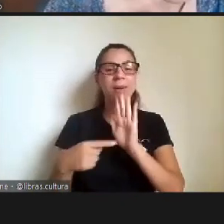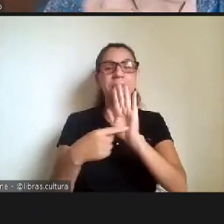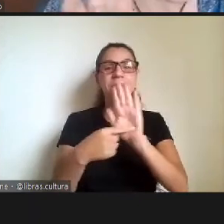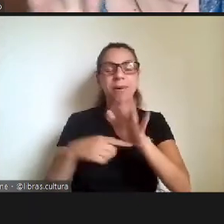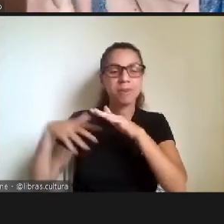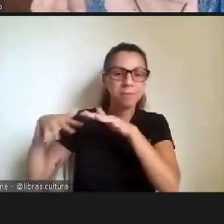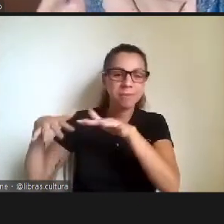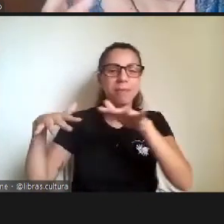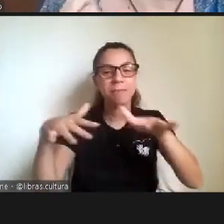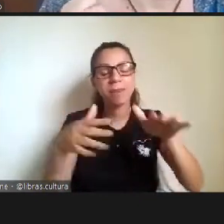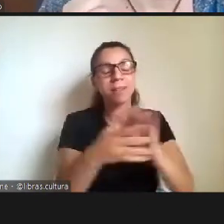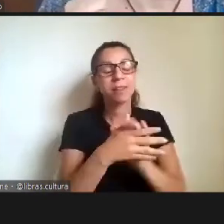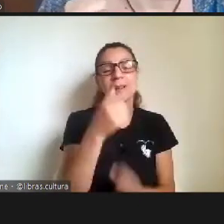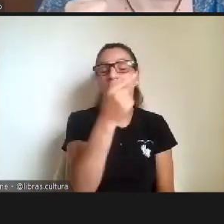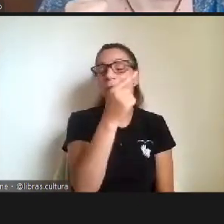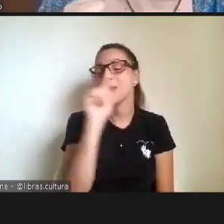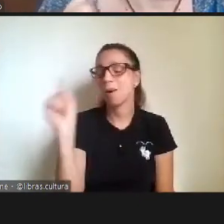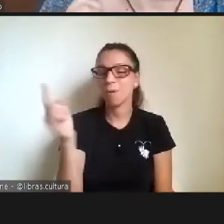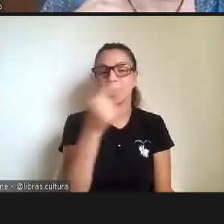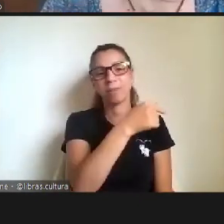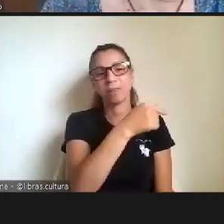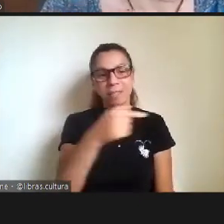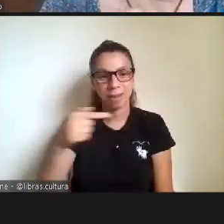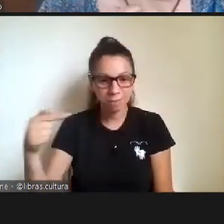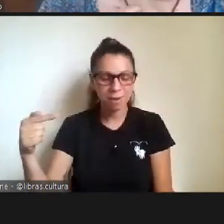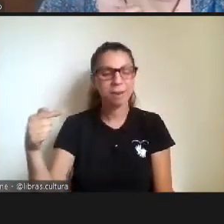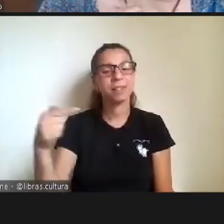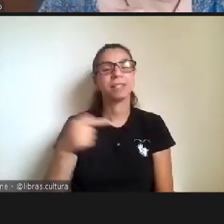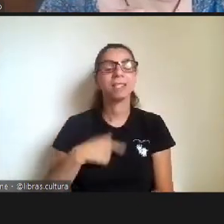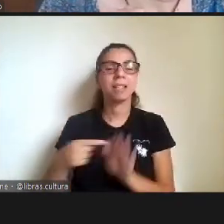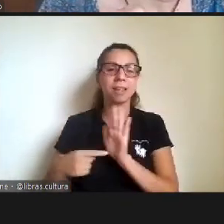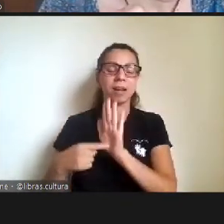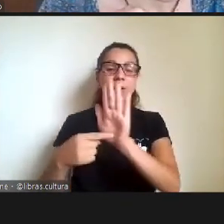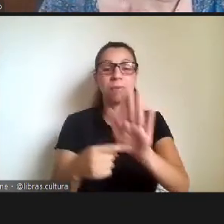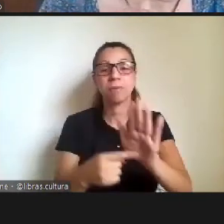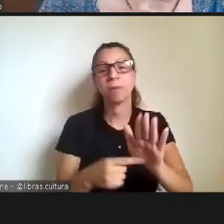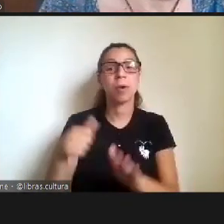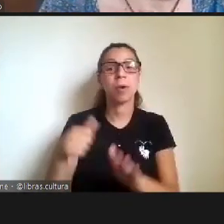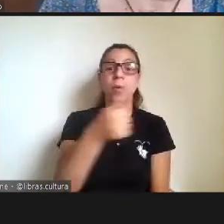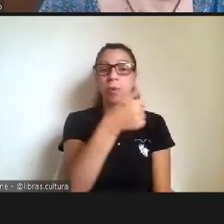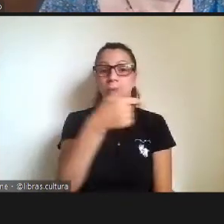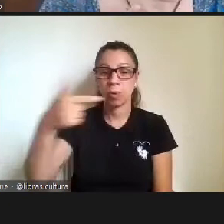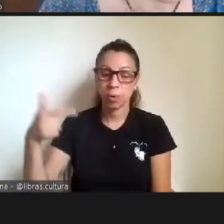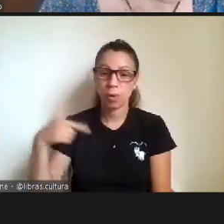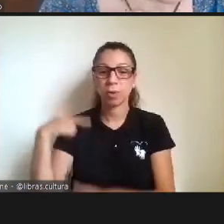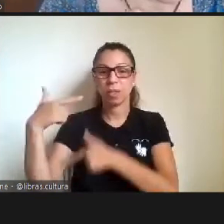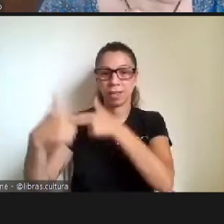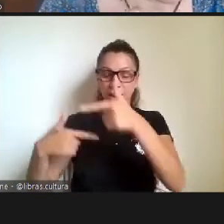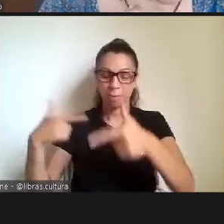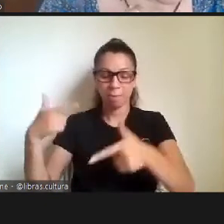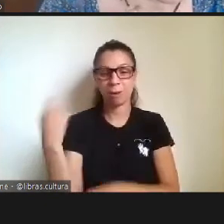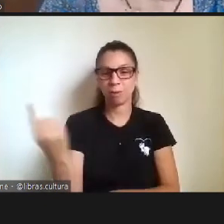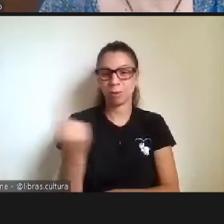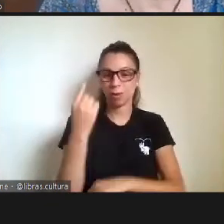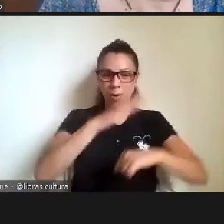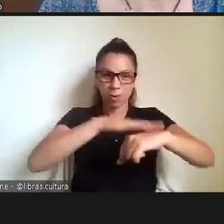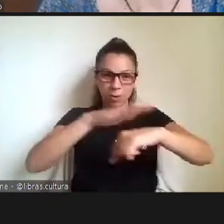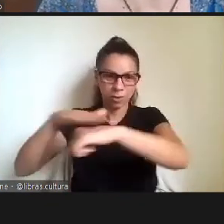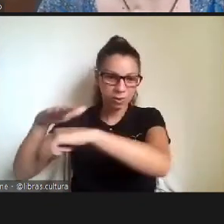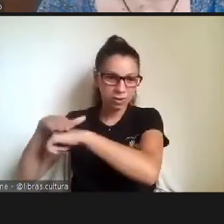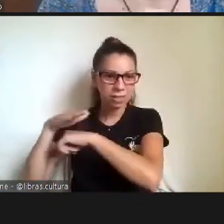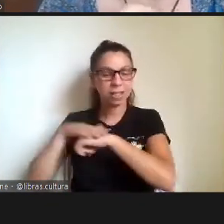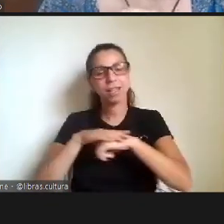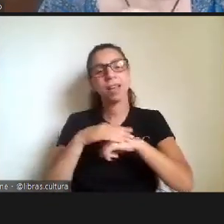aqui na penúltima semana dessa mostra, que reúne 12 trabalhos solos, dramaturgias autorais de artistas aqui da